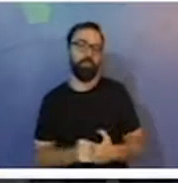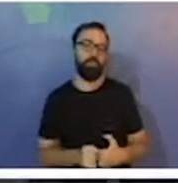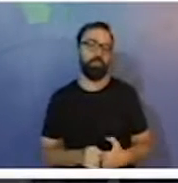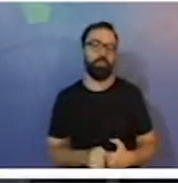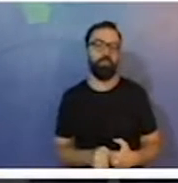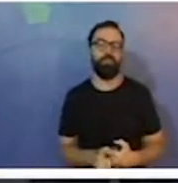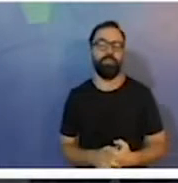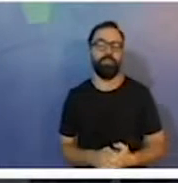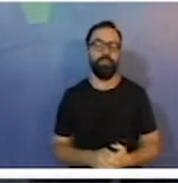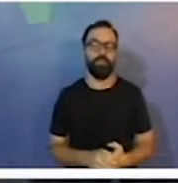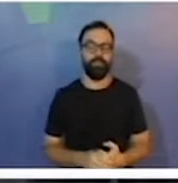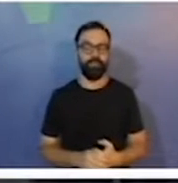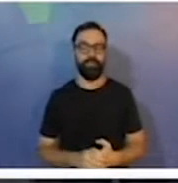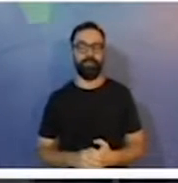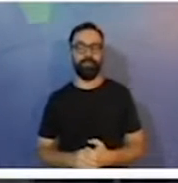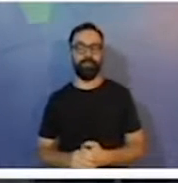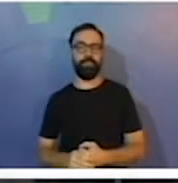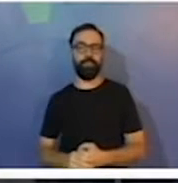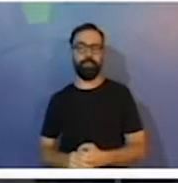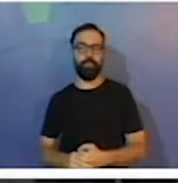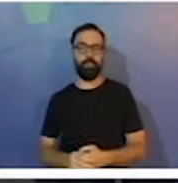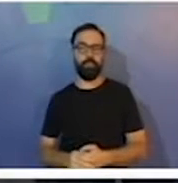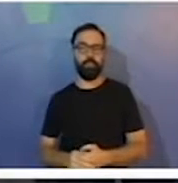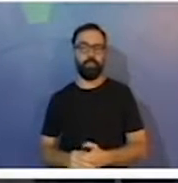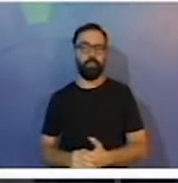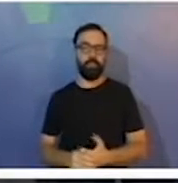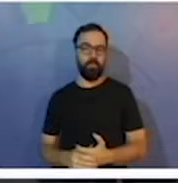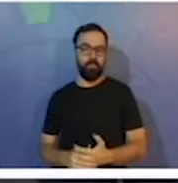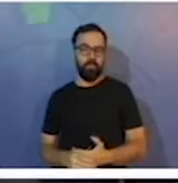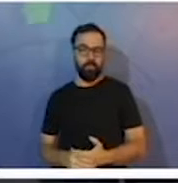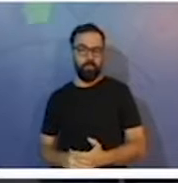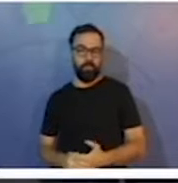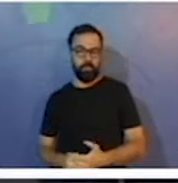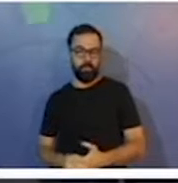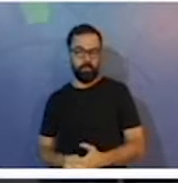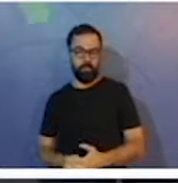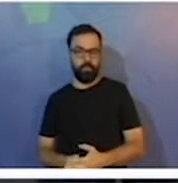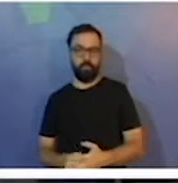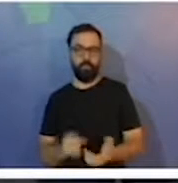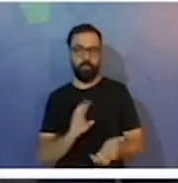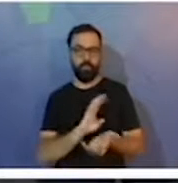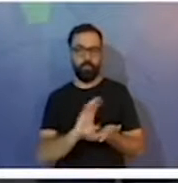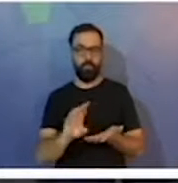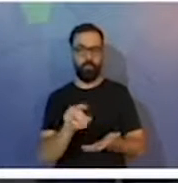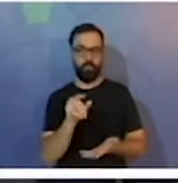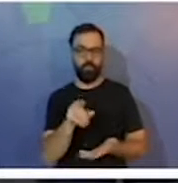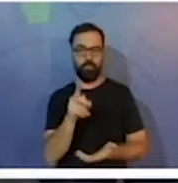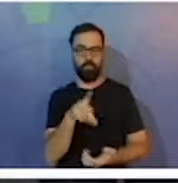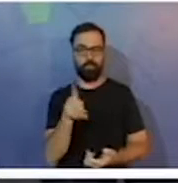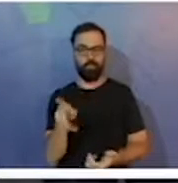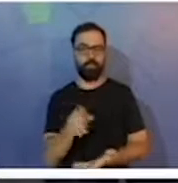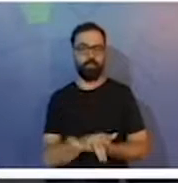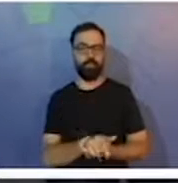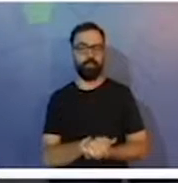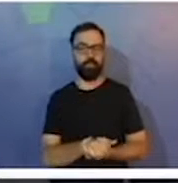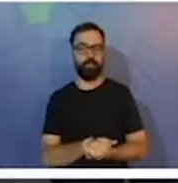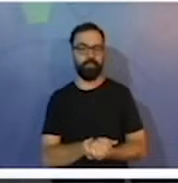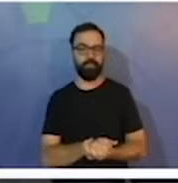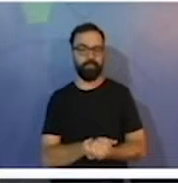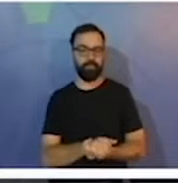ensina dessa mesma forma Tá bom mas você pode colocar outra resposta aí você manda para o seu professor e ela corrigir tudo